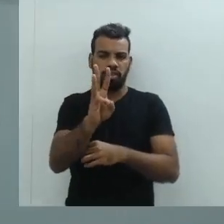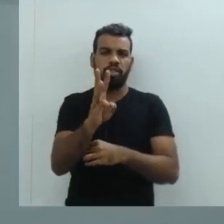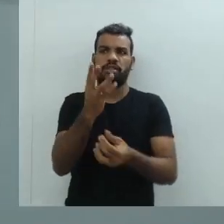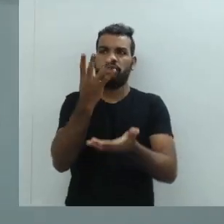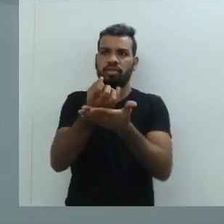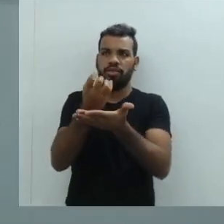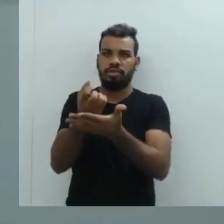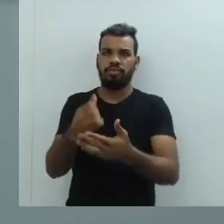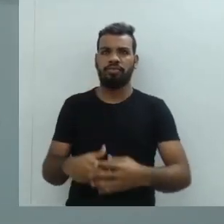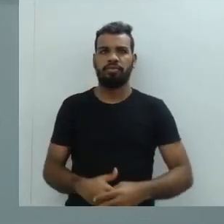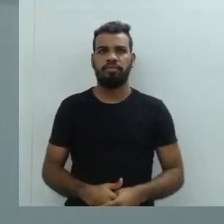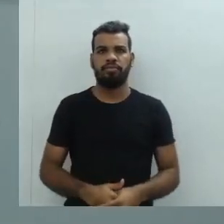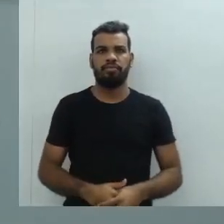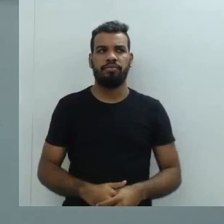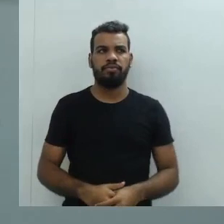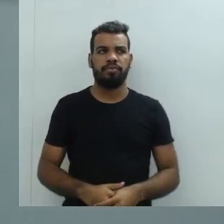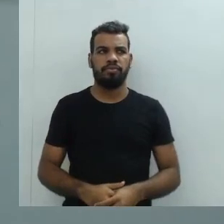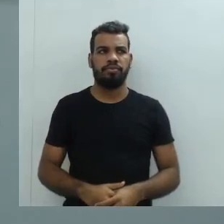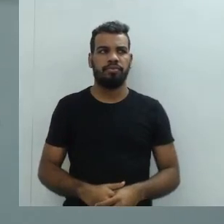educacão.pe.gov.br/CEPAV.